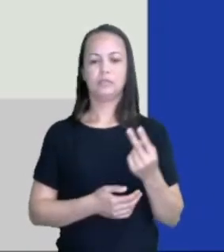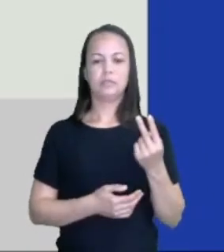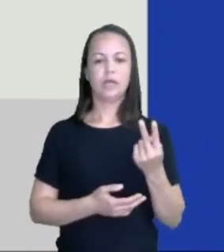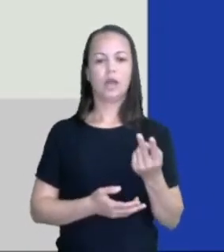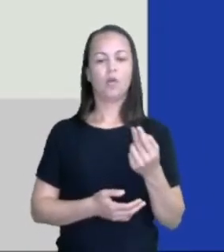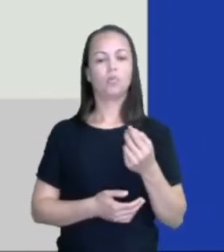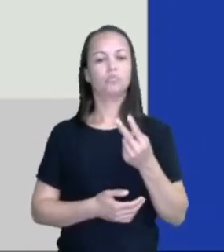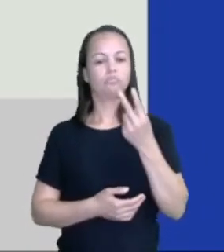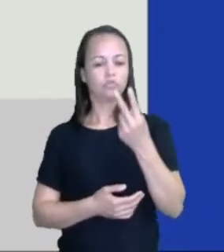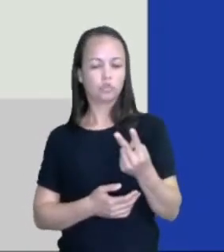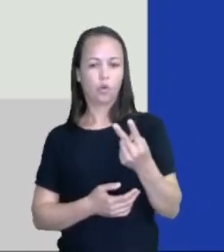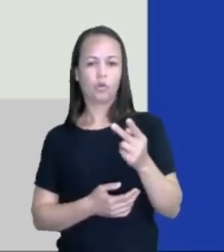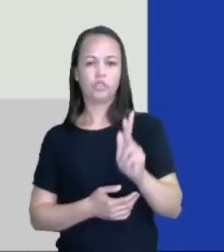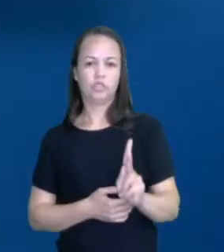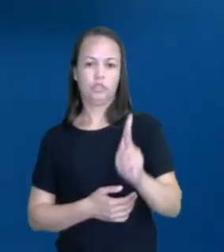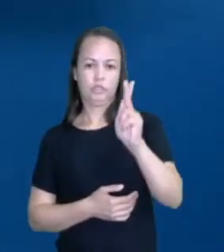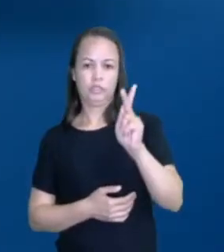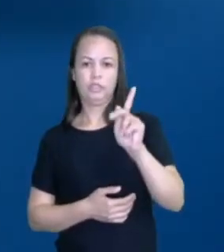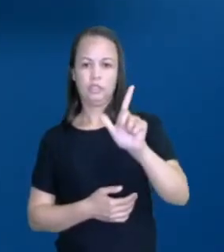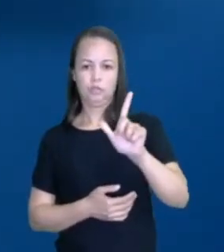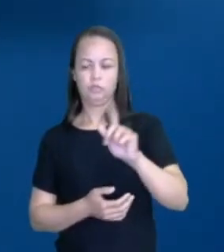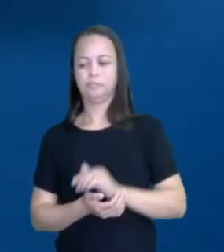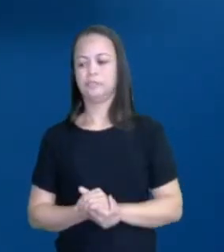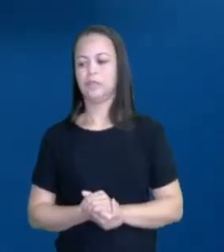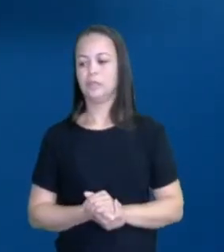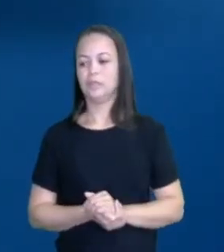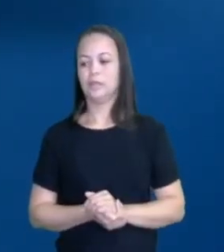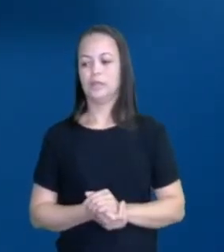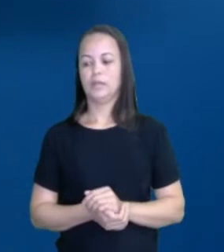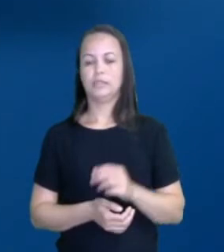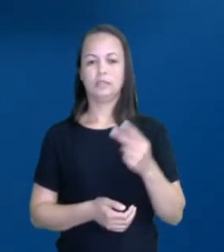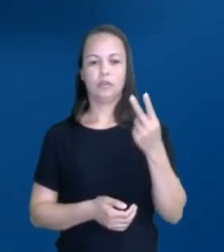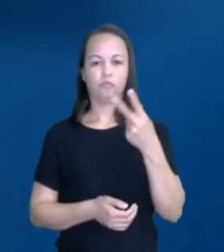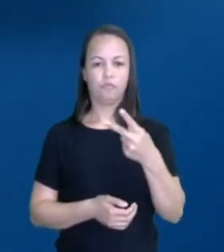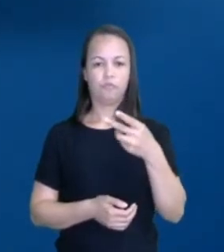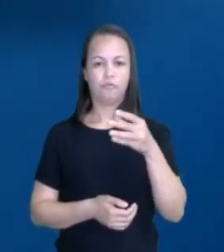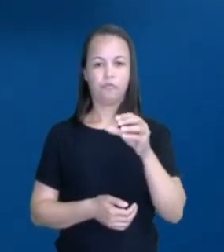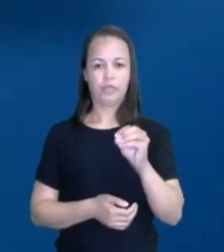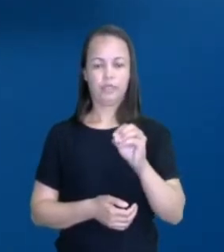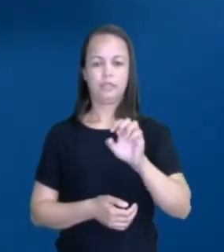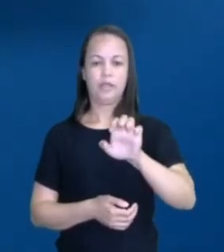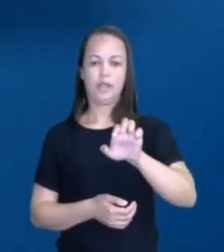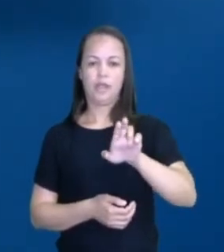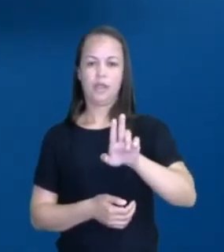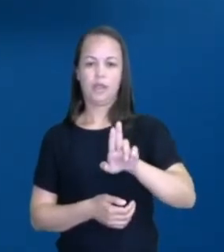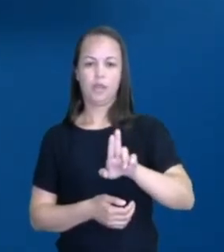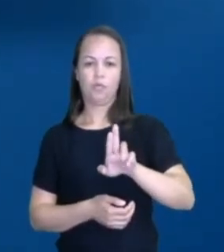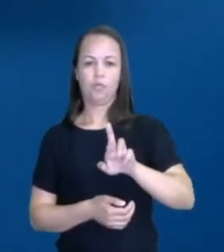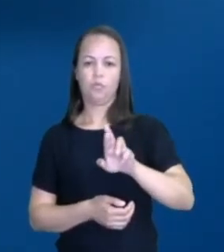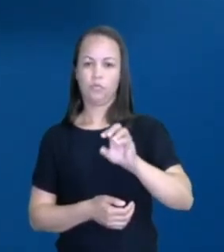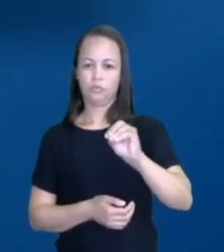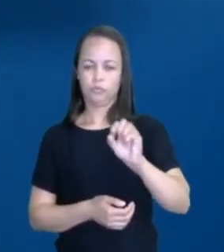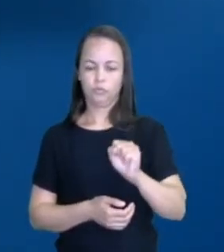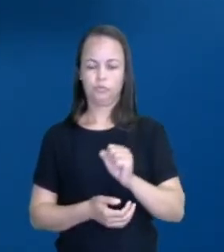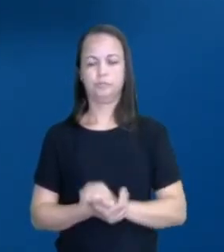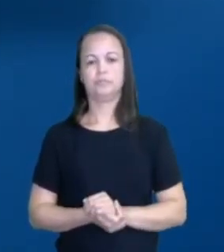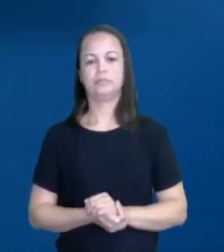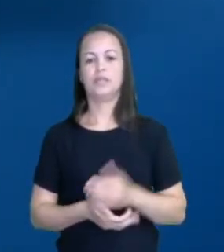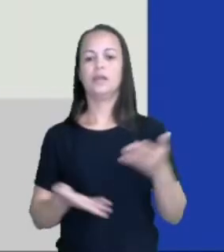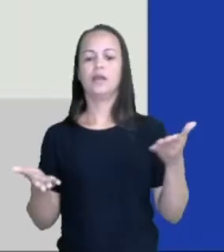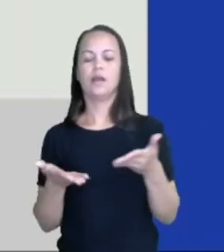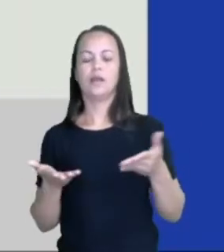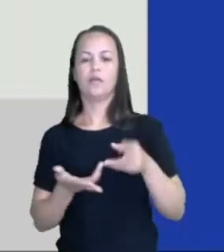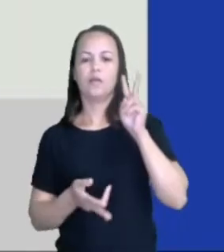falar dessas coisas específicas, a gente usa o verbo ser. E agora vamos ver os usos